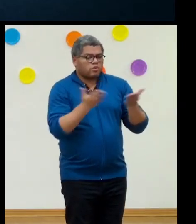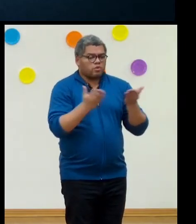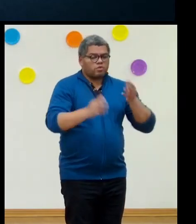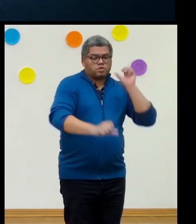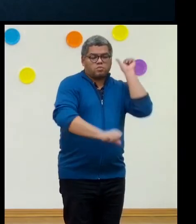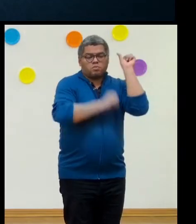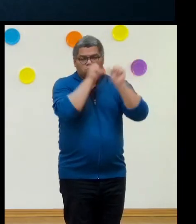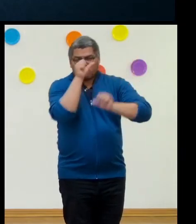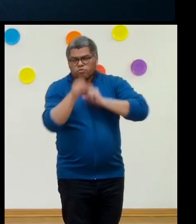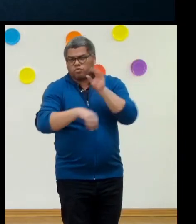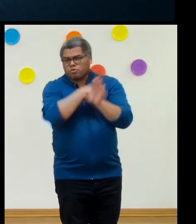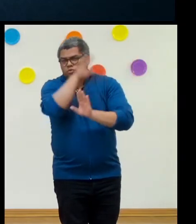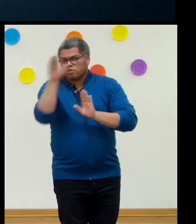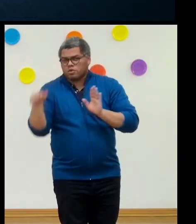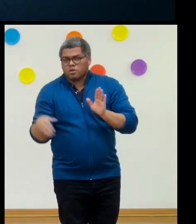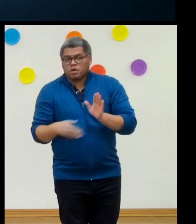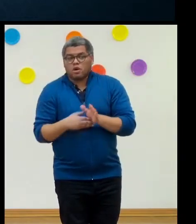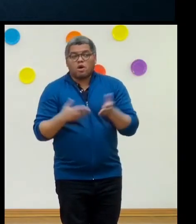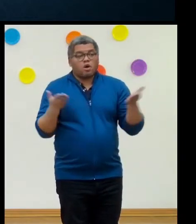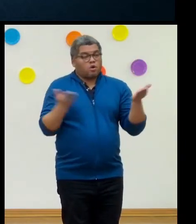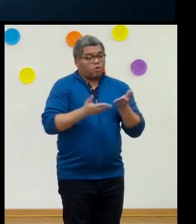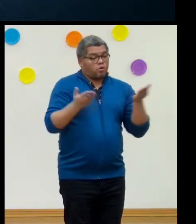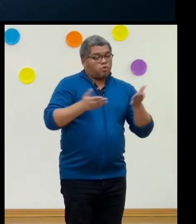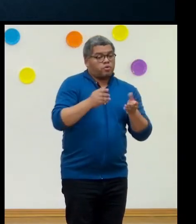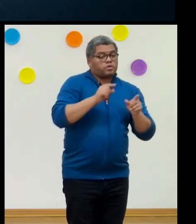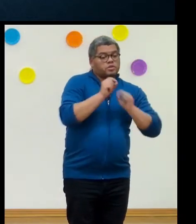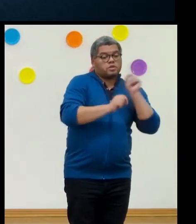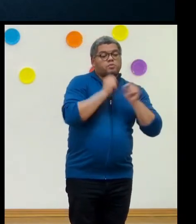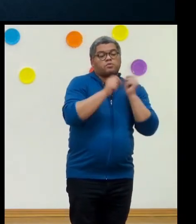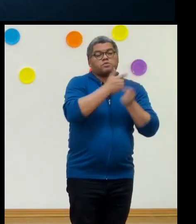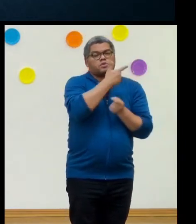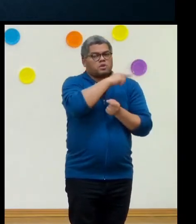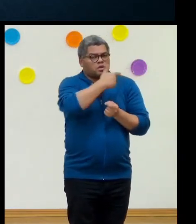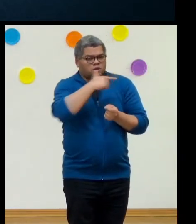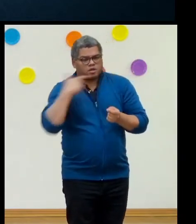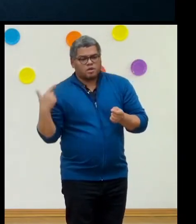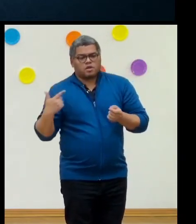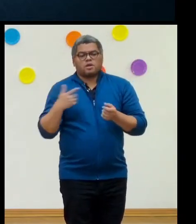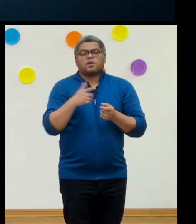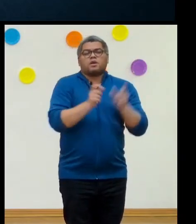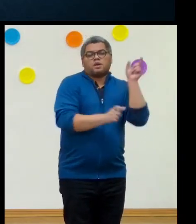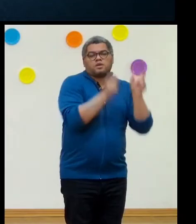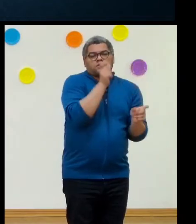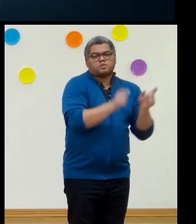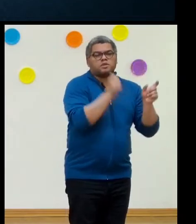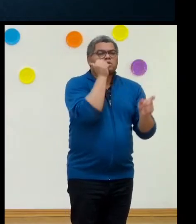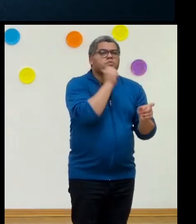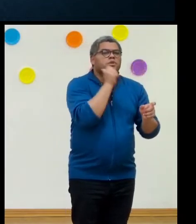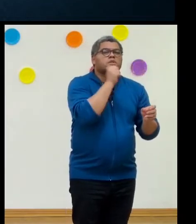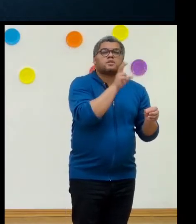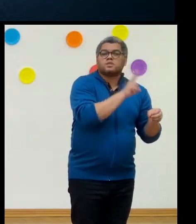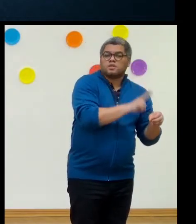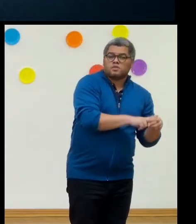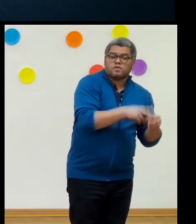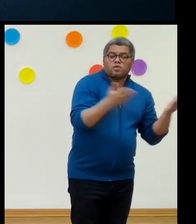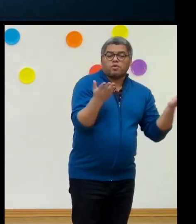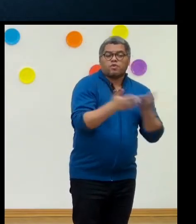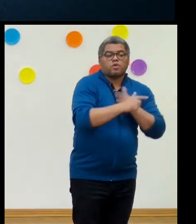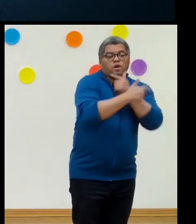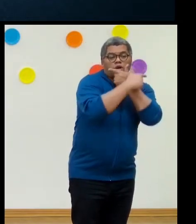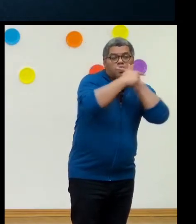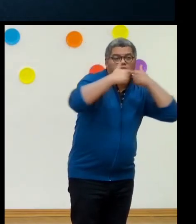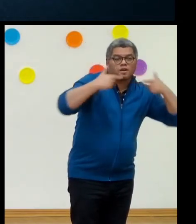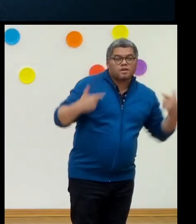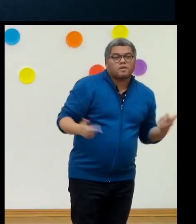completamente, né? São motivo de zombaria. As meninas que são virgens são zombadas.